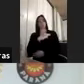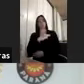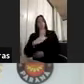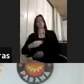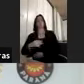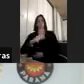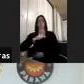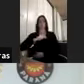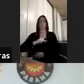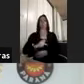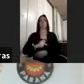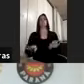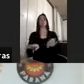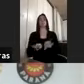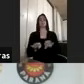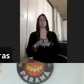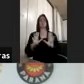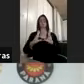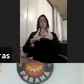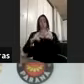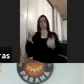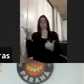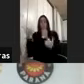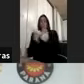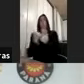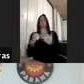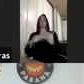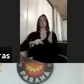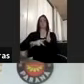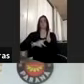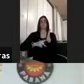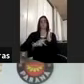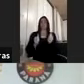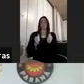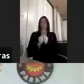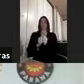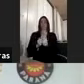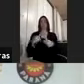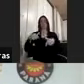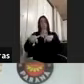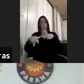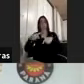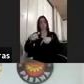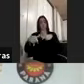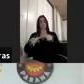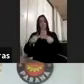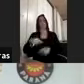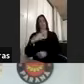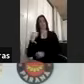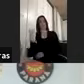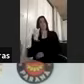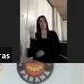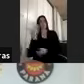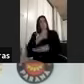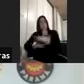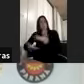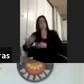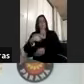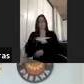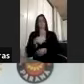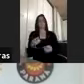e todos estão apoiando o sindicato e os trabalhadores. E é extremamente importante. Vocês vão